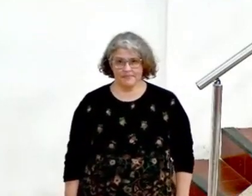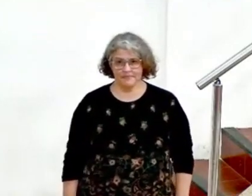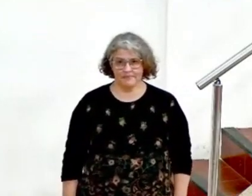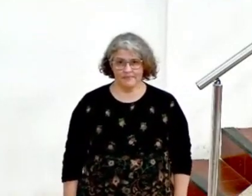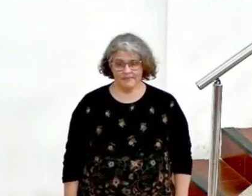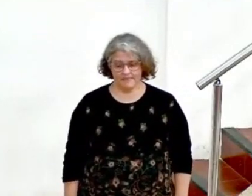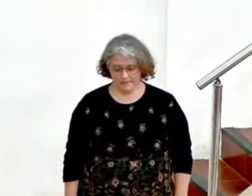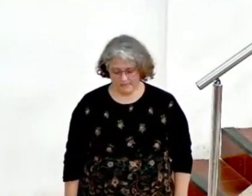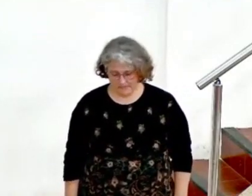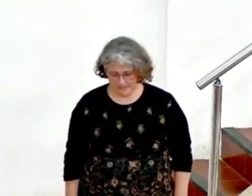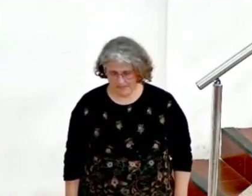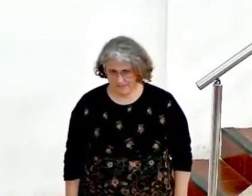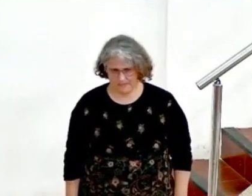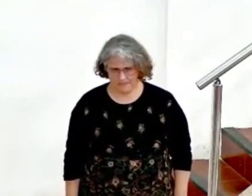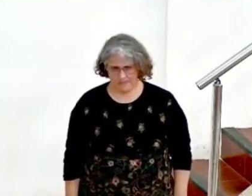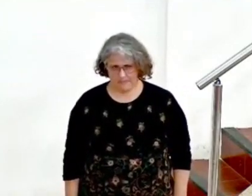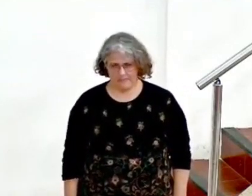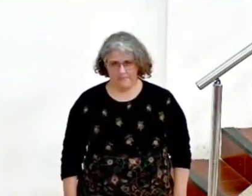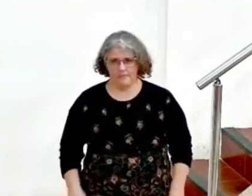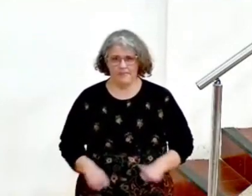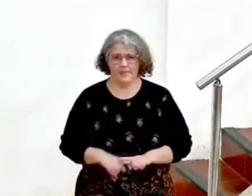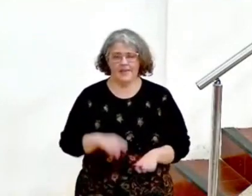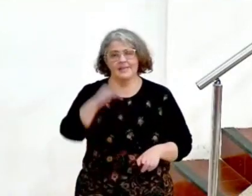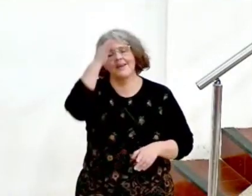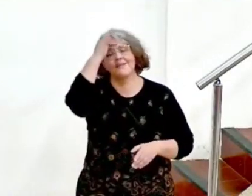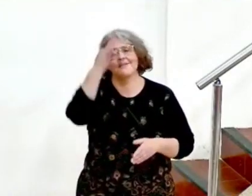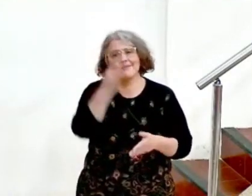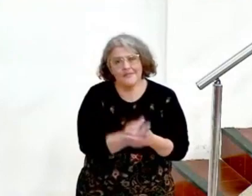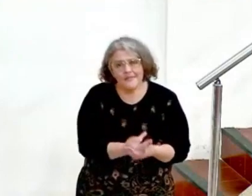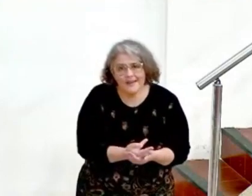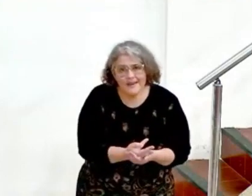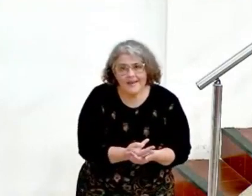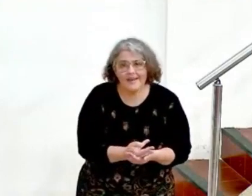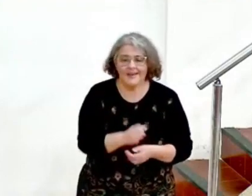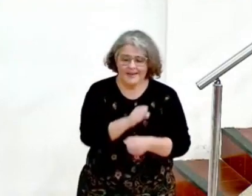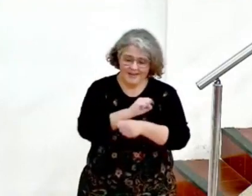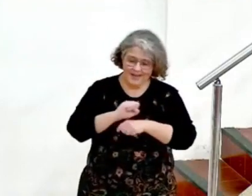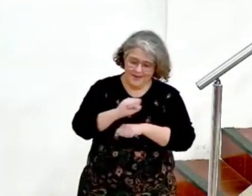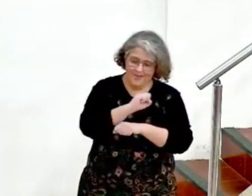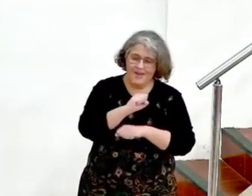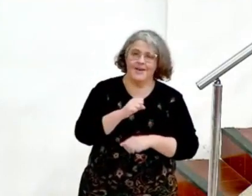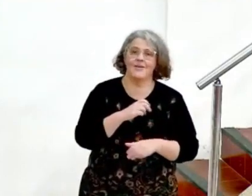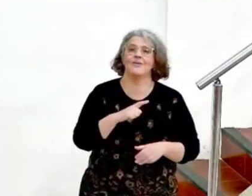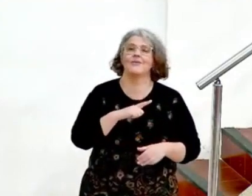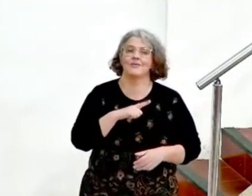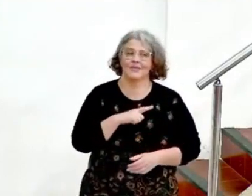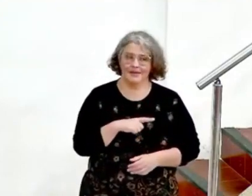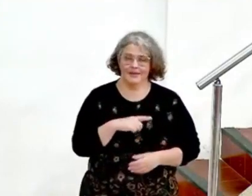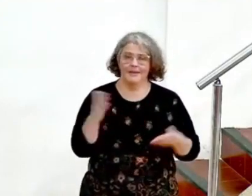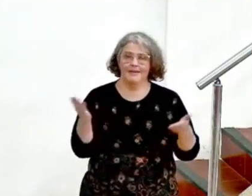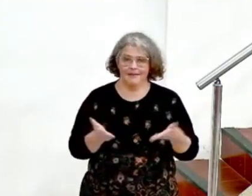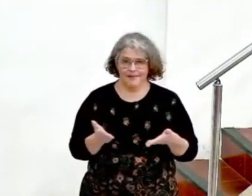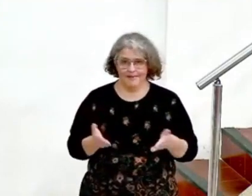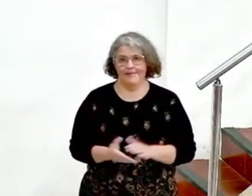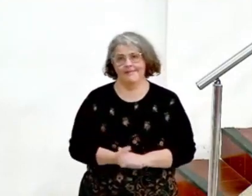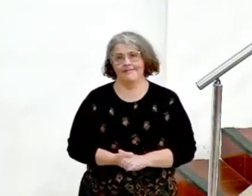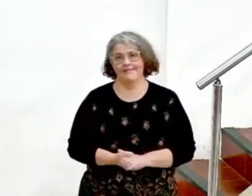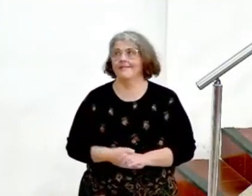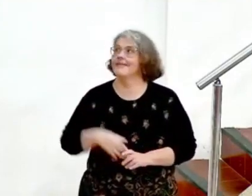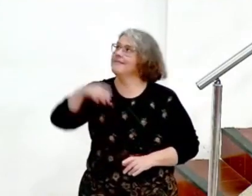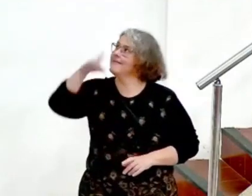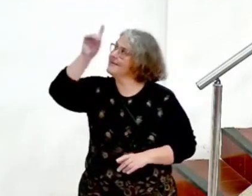Mas é a fé que agora Abraão passa a ter ao ver